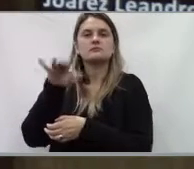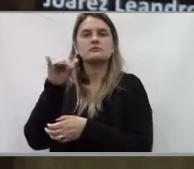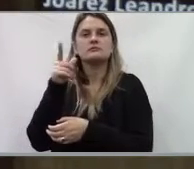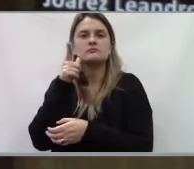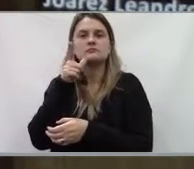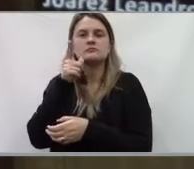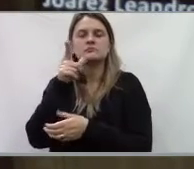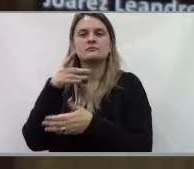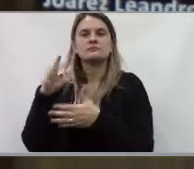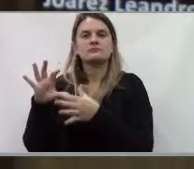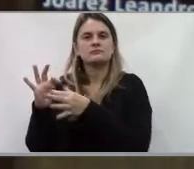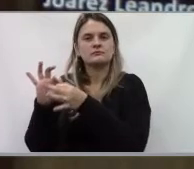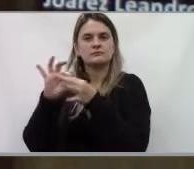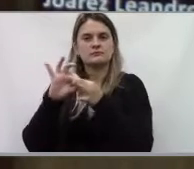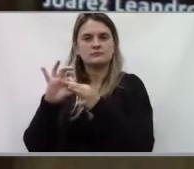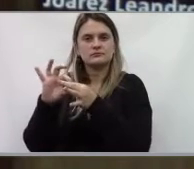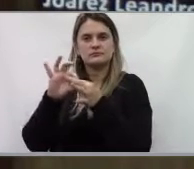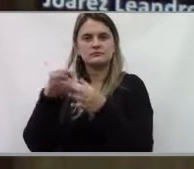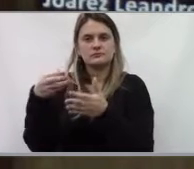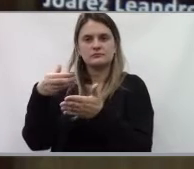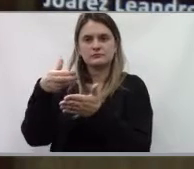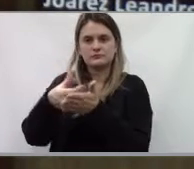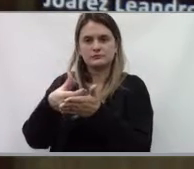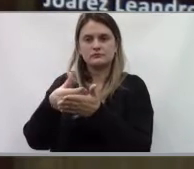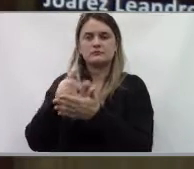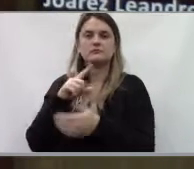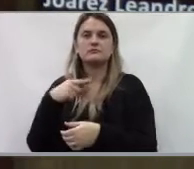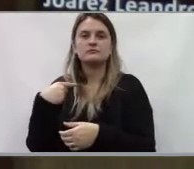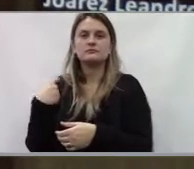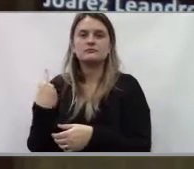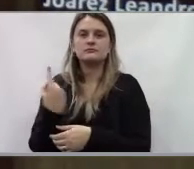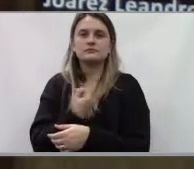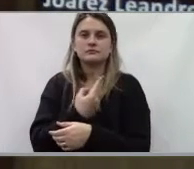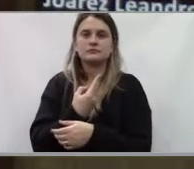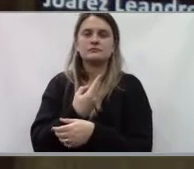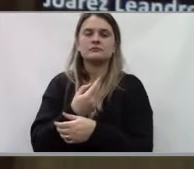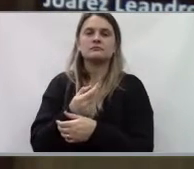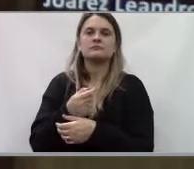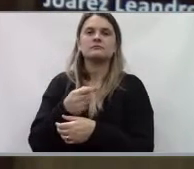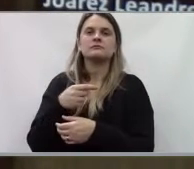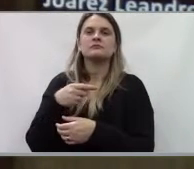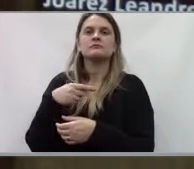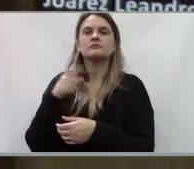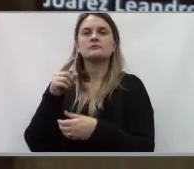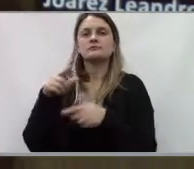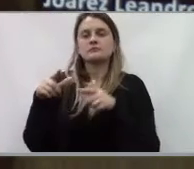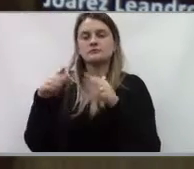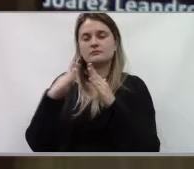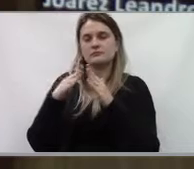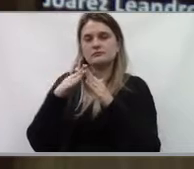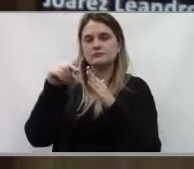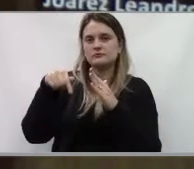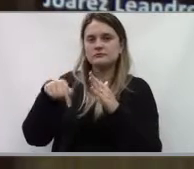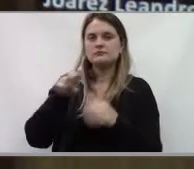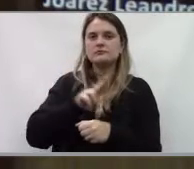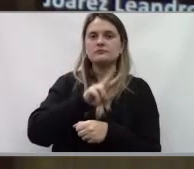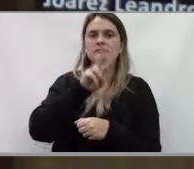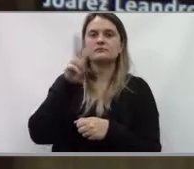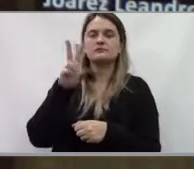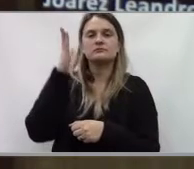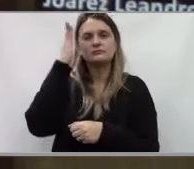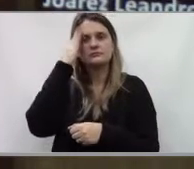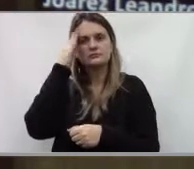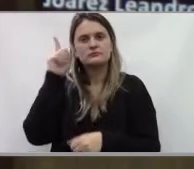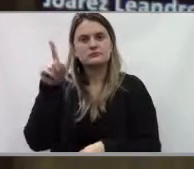busca numa união desses recursos. E nós, que somos munícipes,